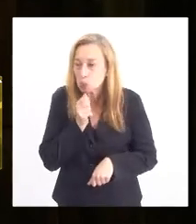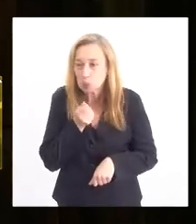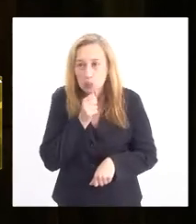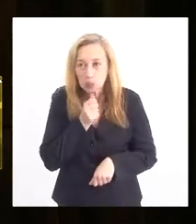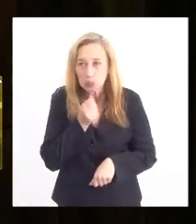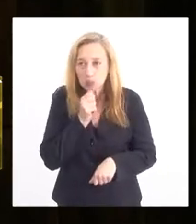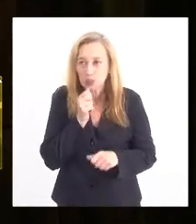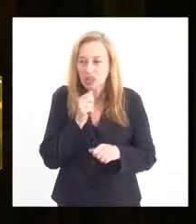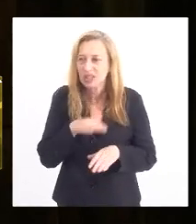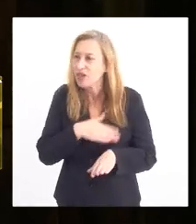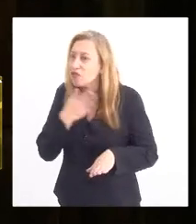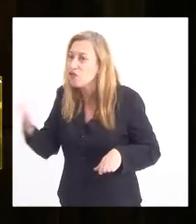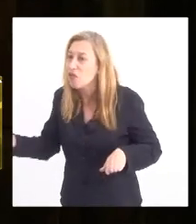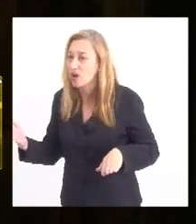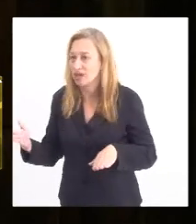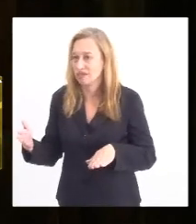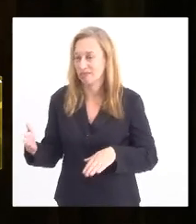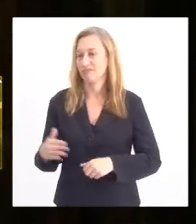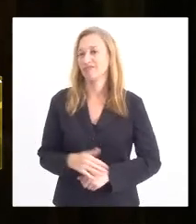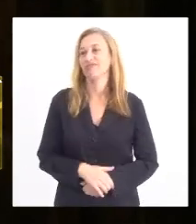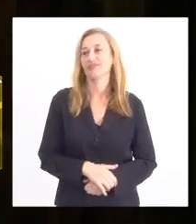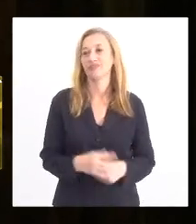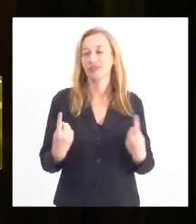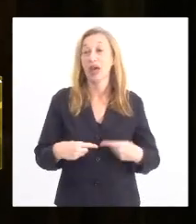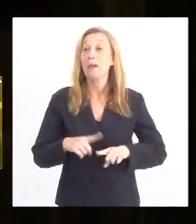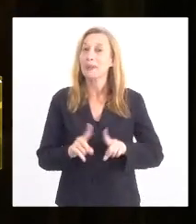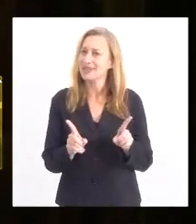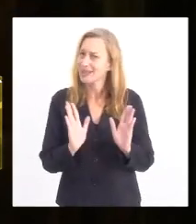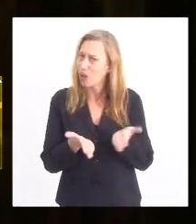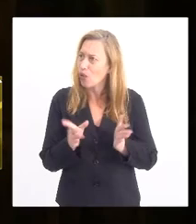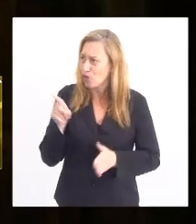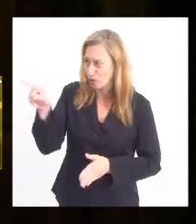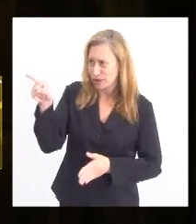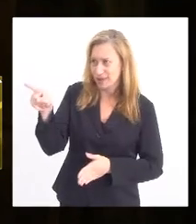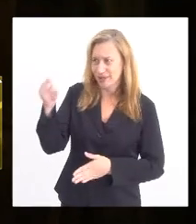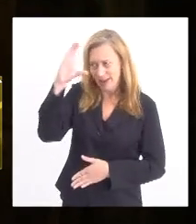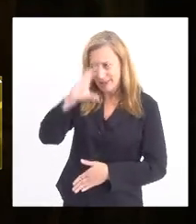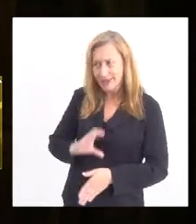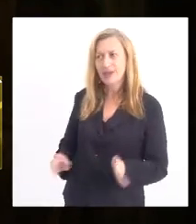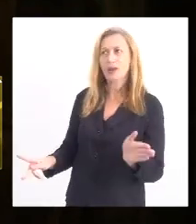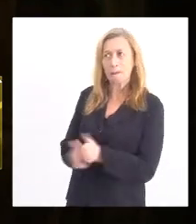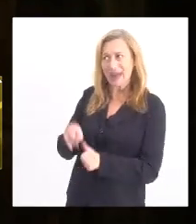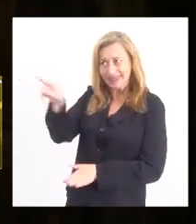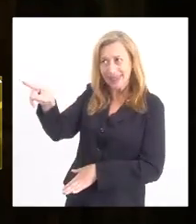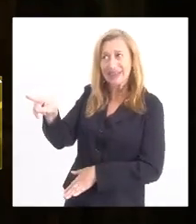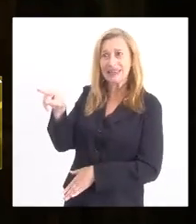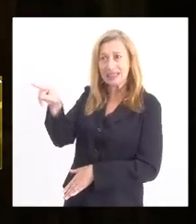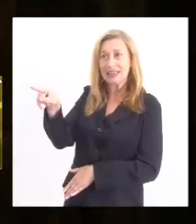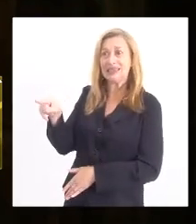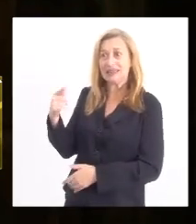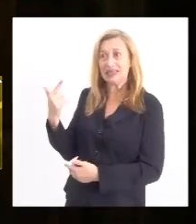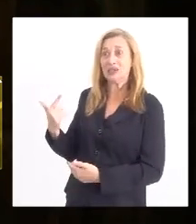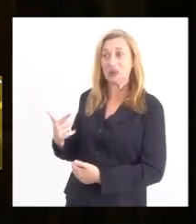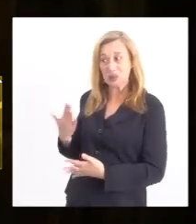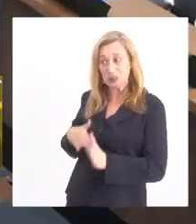fora das feiras internacionais nunca teve de passagem mas agora você agora é cidadão bicho tá lascado